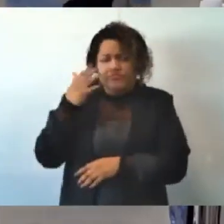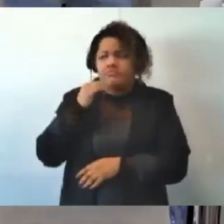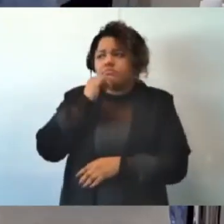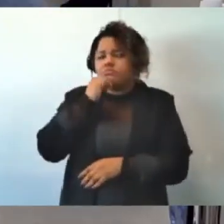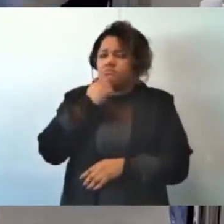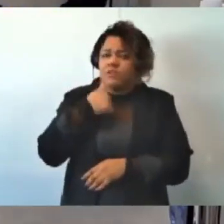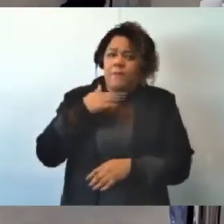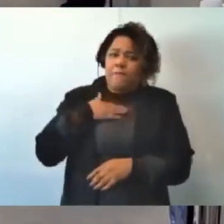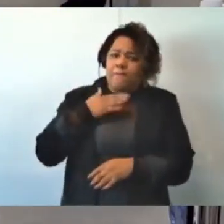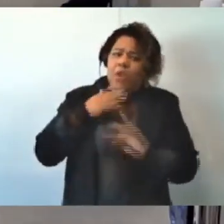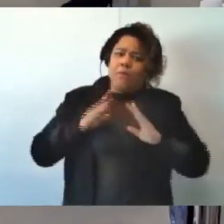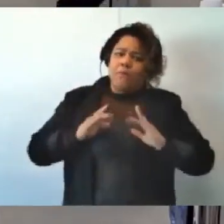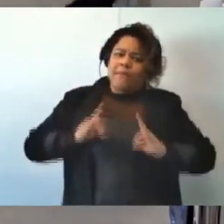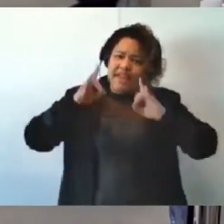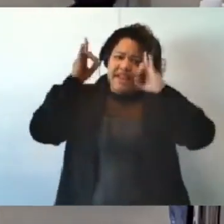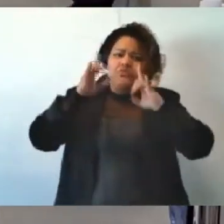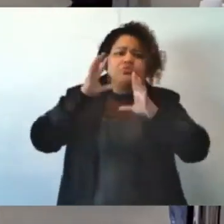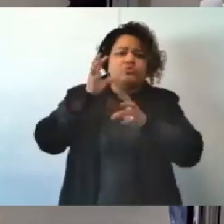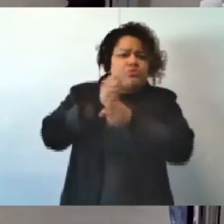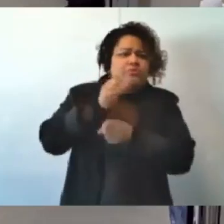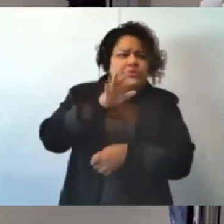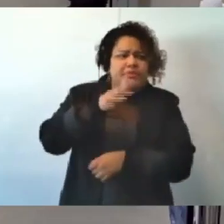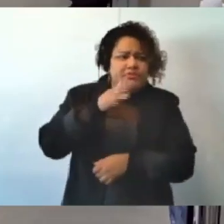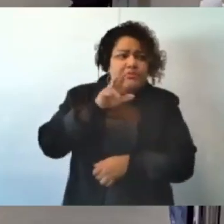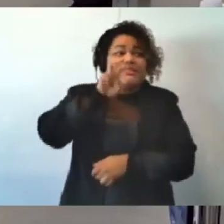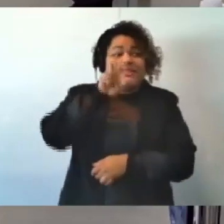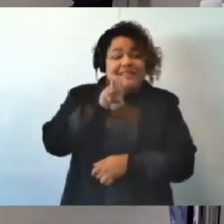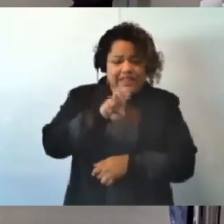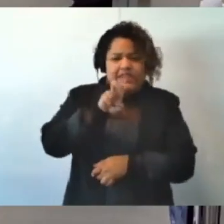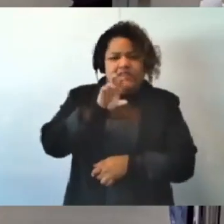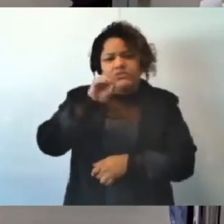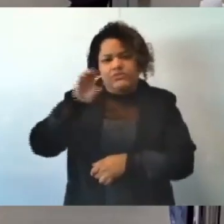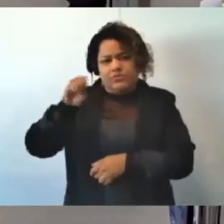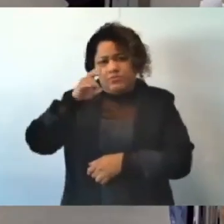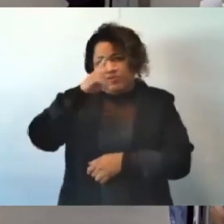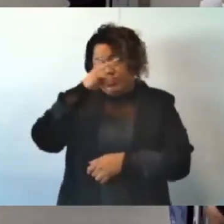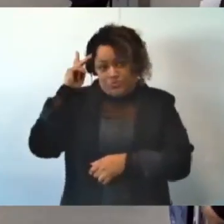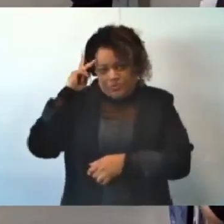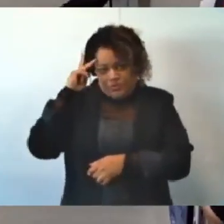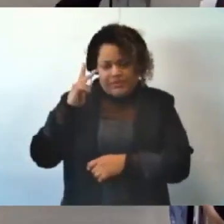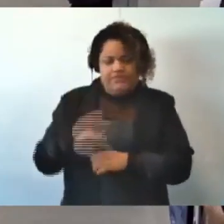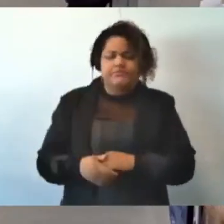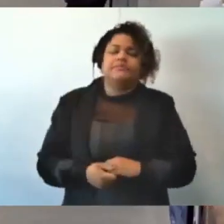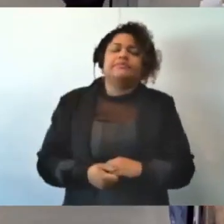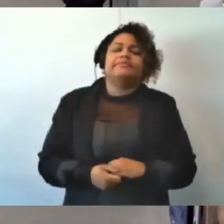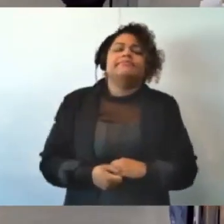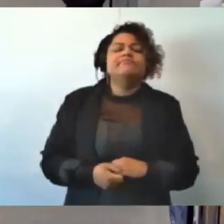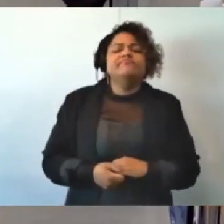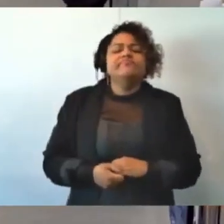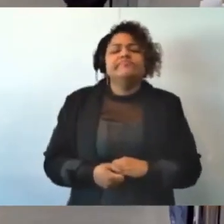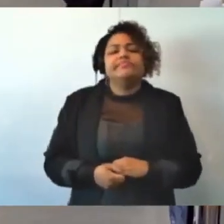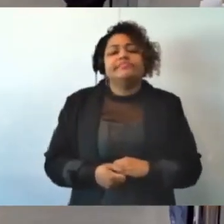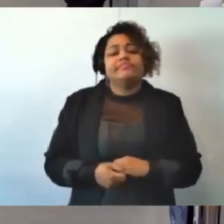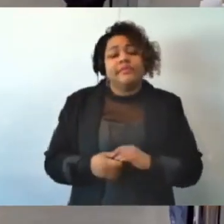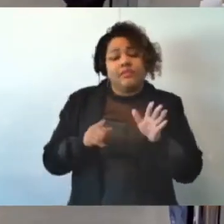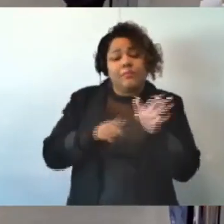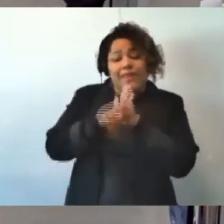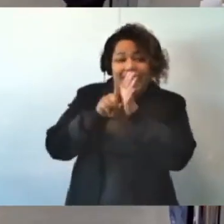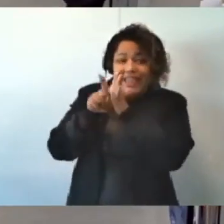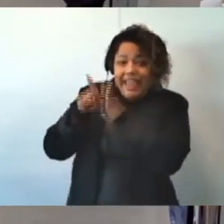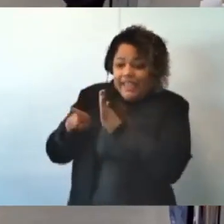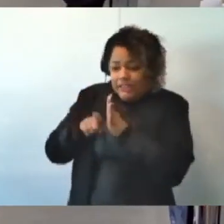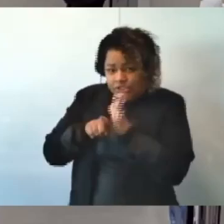bem certa. E também, não só essa enquete, também